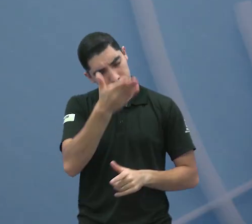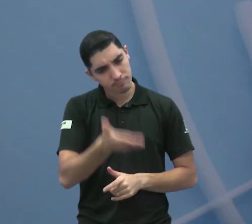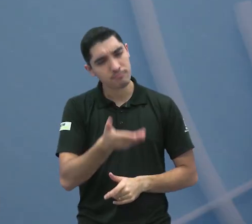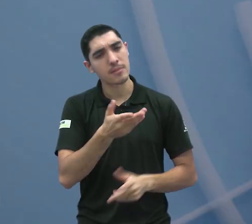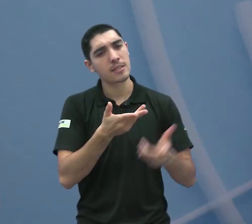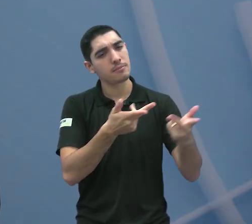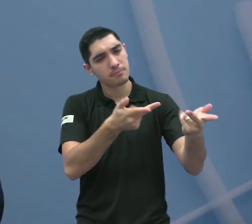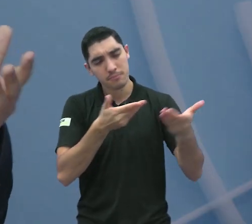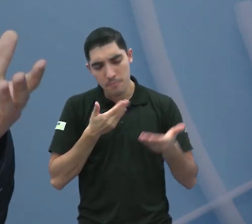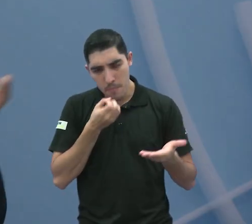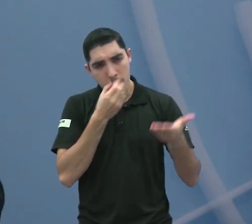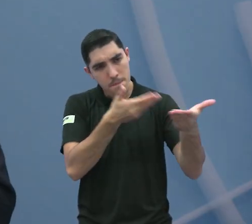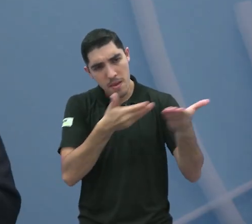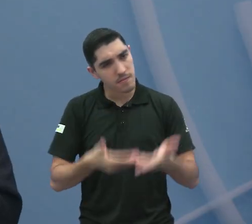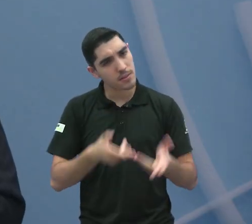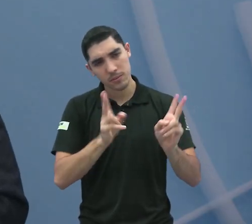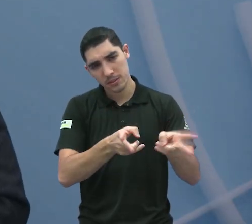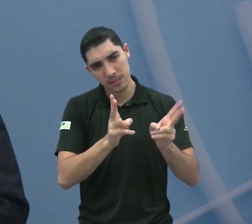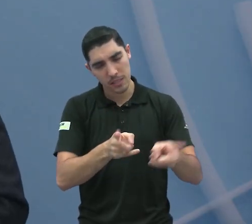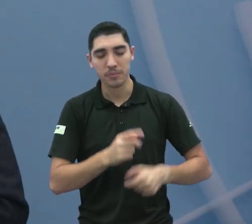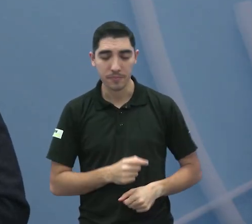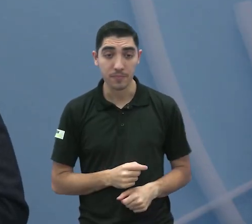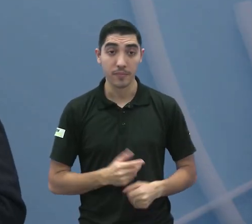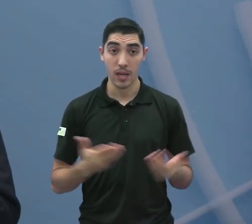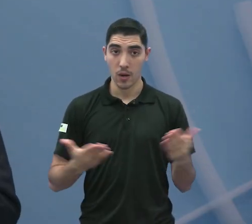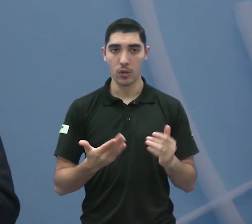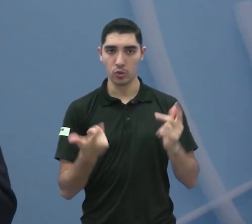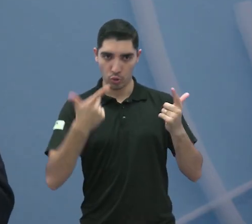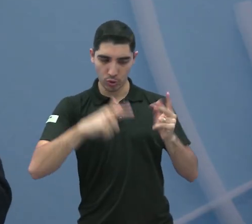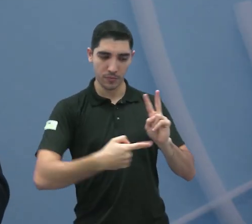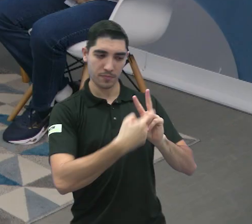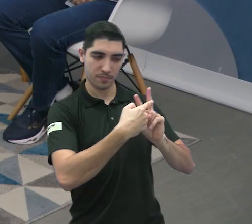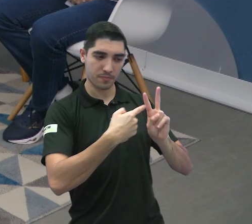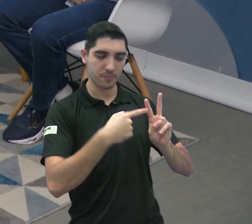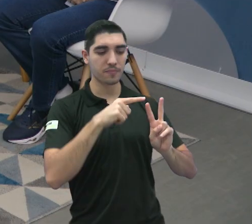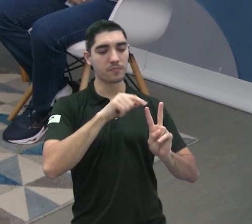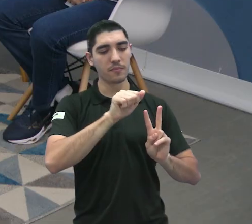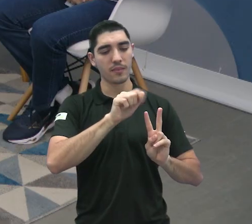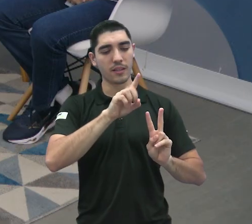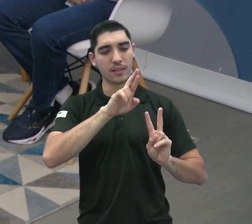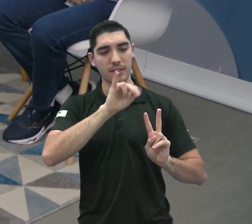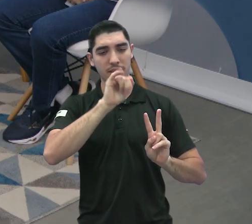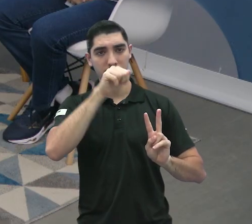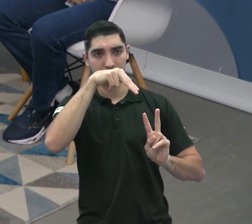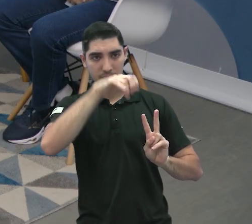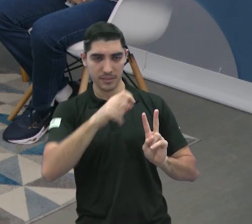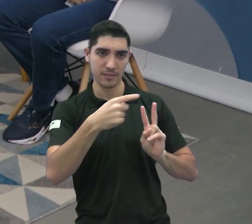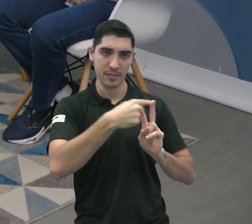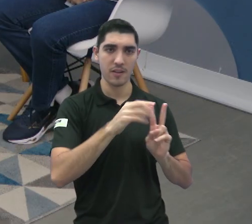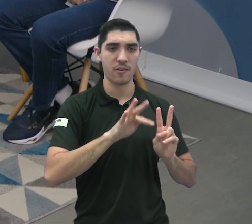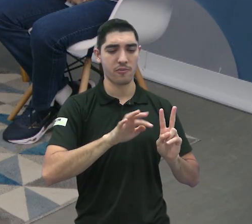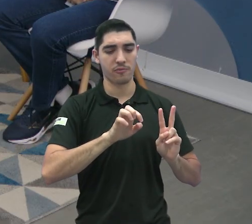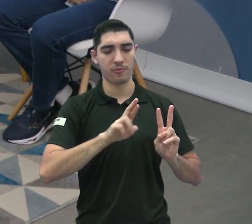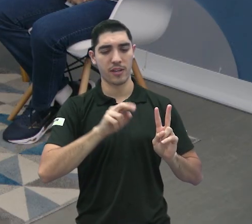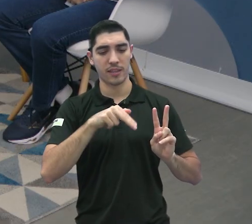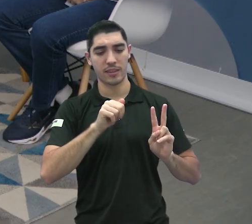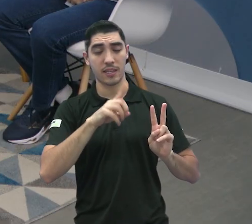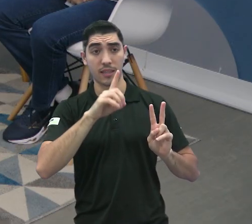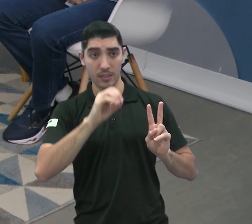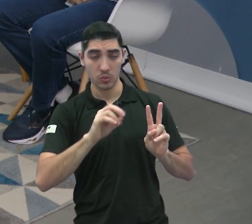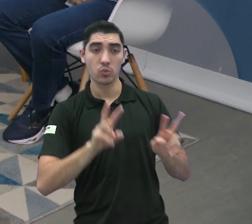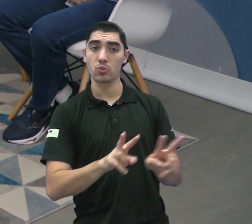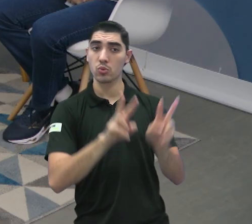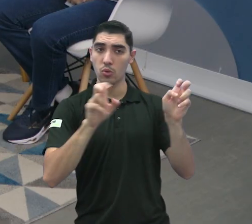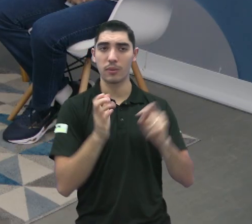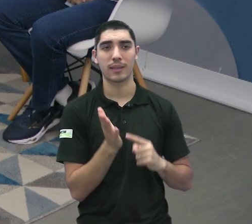sempre bem-vindo. Agora eu volto aqui com a Adriane e com o Fernando para falar um pouco a respeito de tecnologia de São José dos Campos,